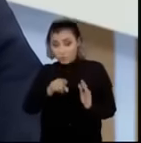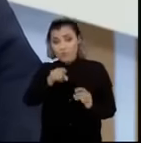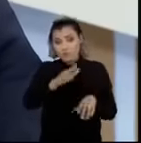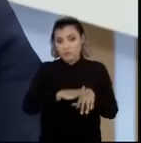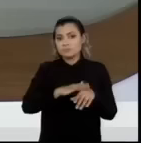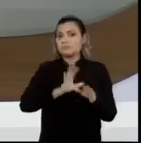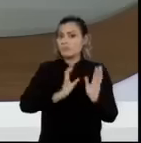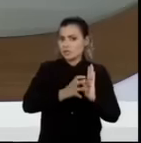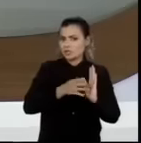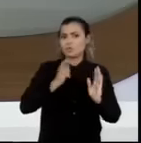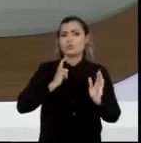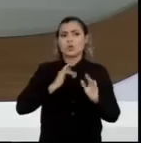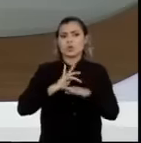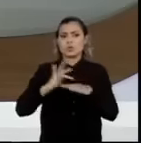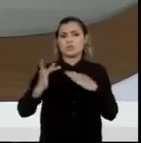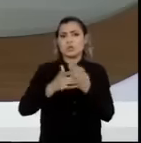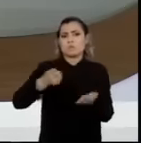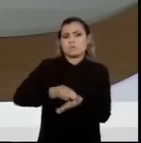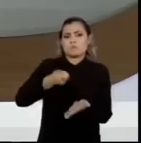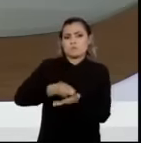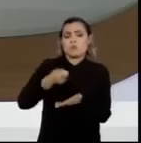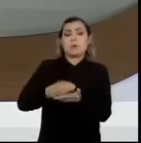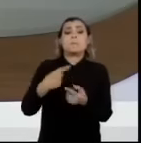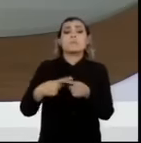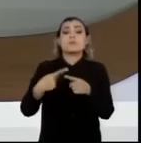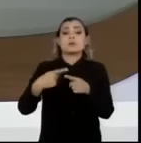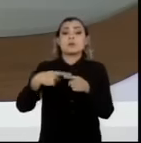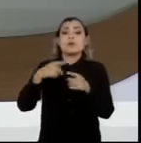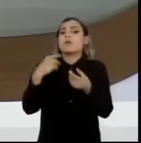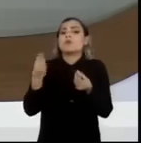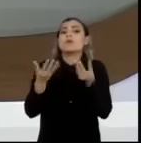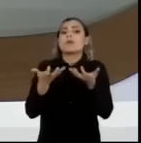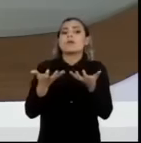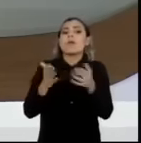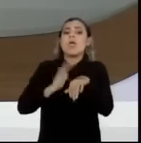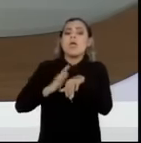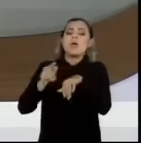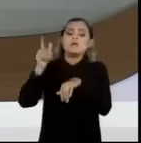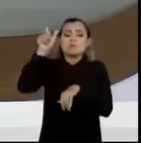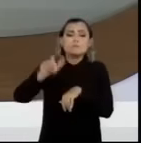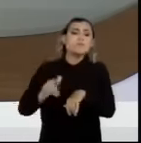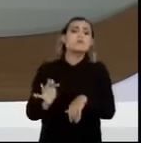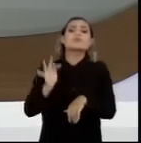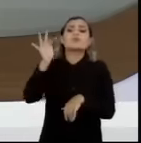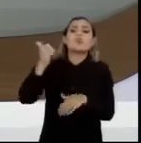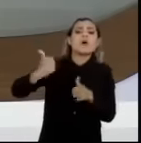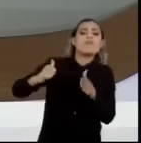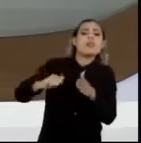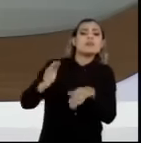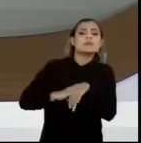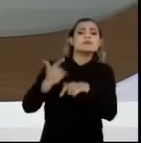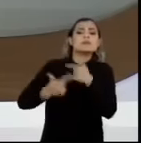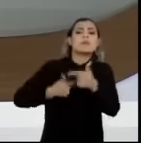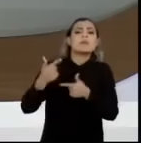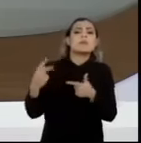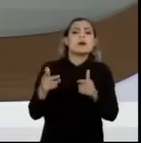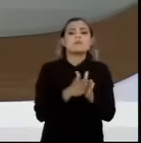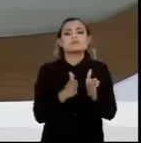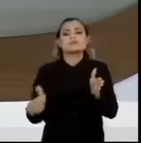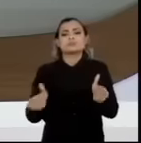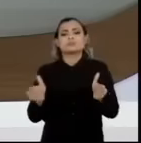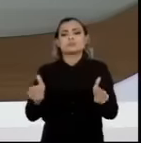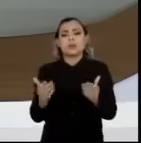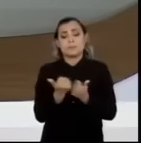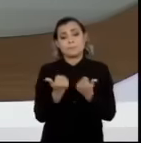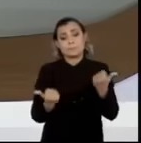muito cobrado nas redes sociais a dizer o que é que espera do senhor ou o que avalia da sua gestão na frente do